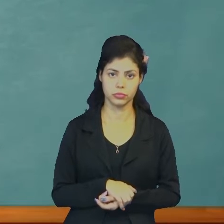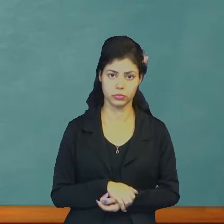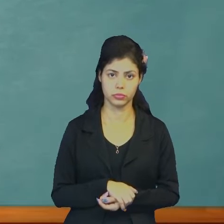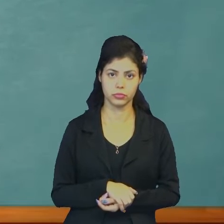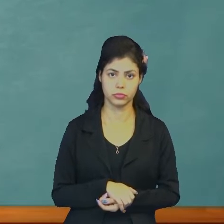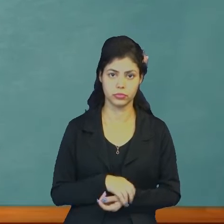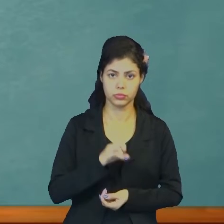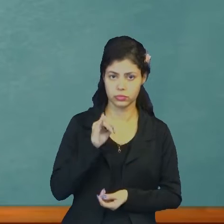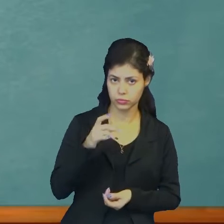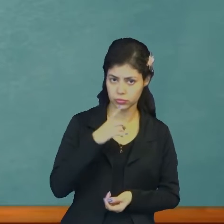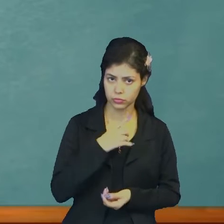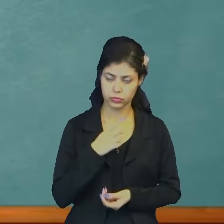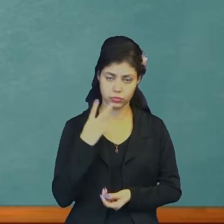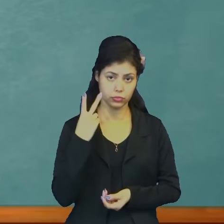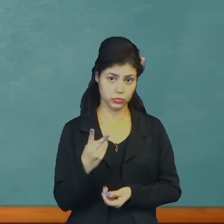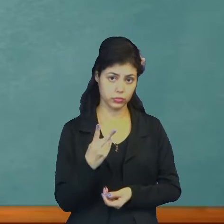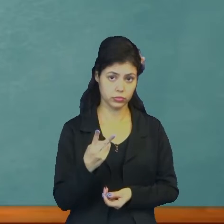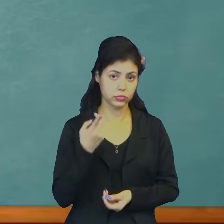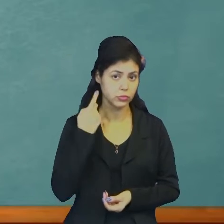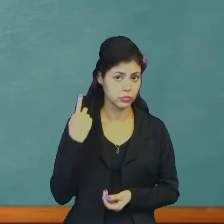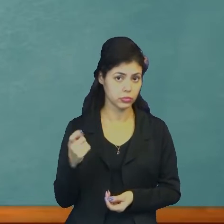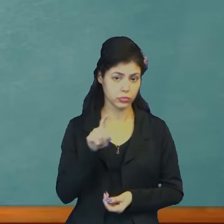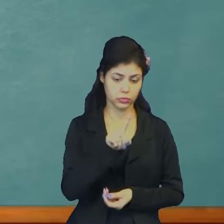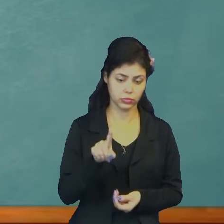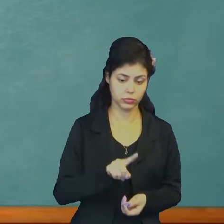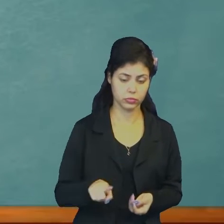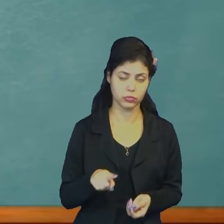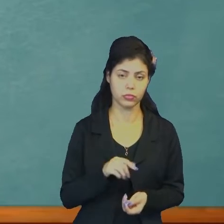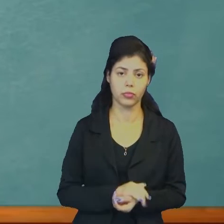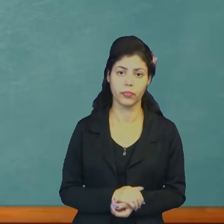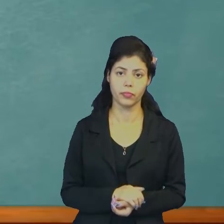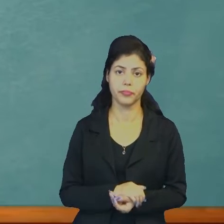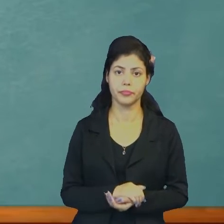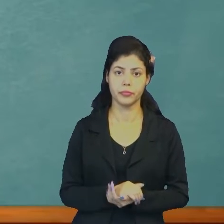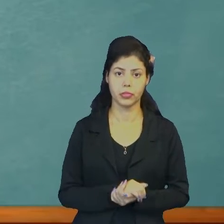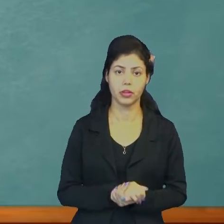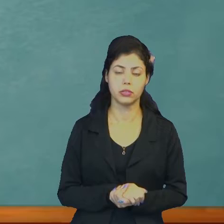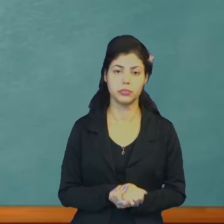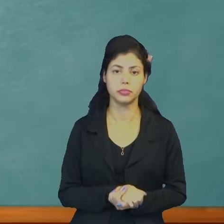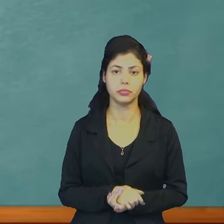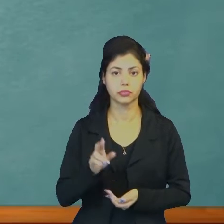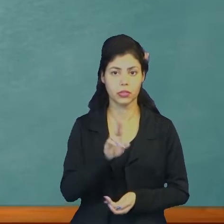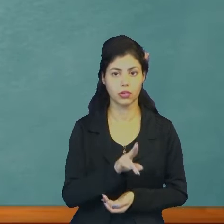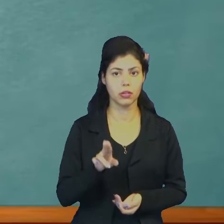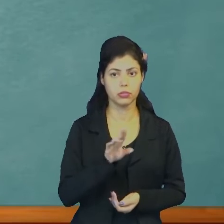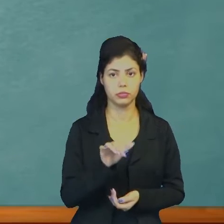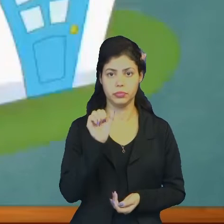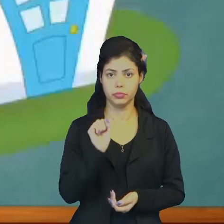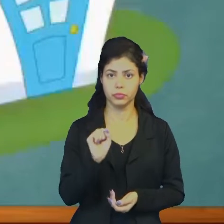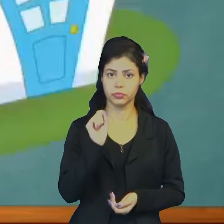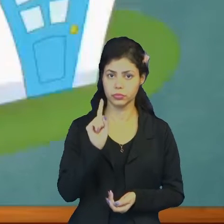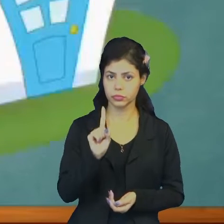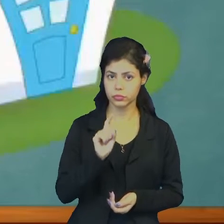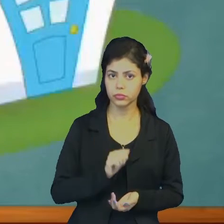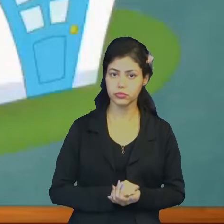Mas e se eu tiver duas vogais com som de Z? Aí sim eu vou usar um S só.